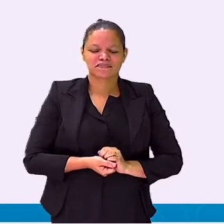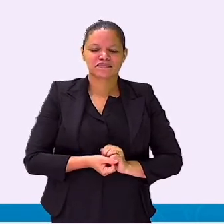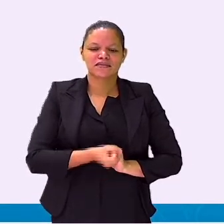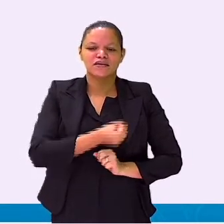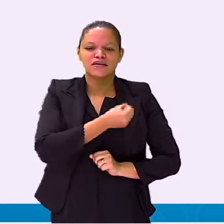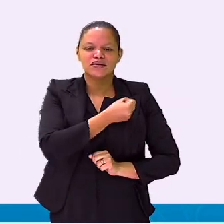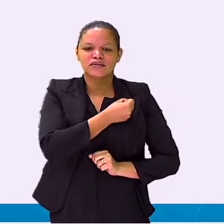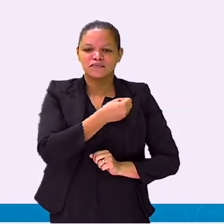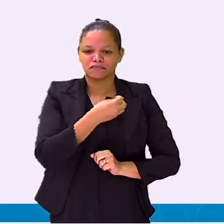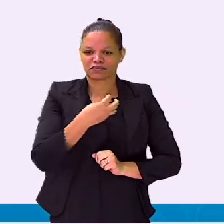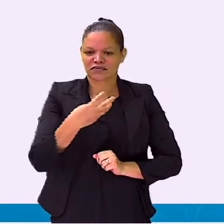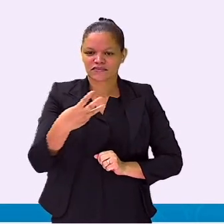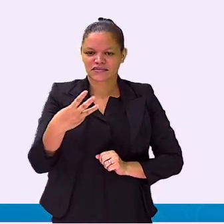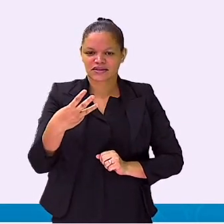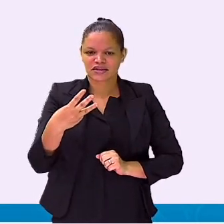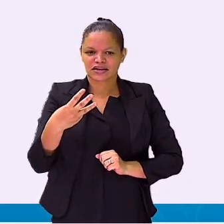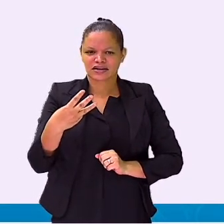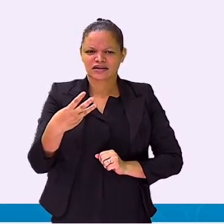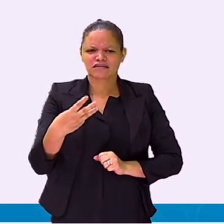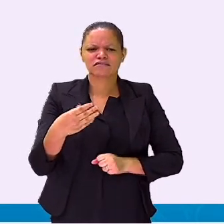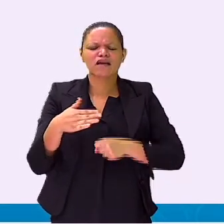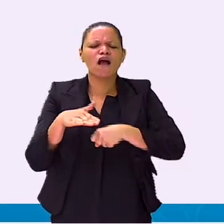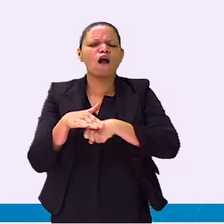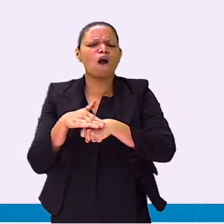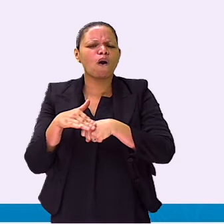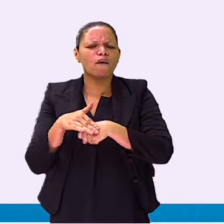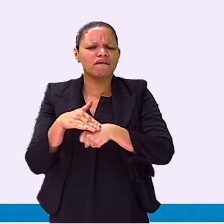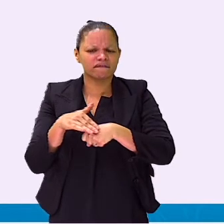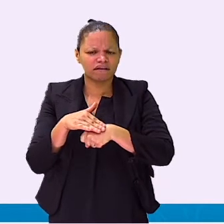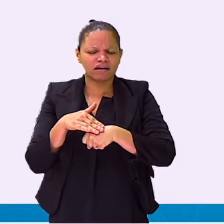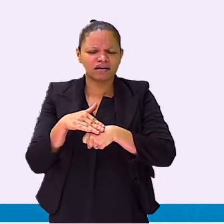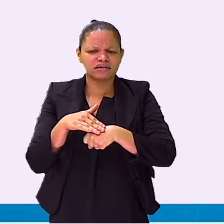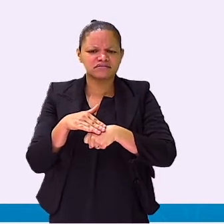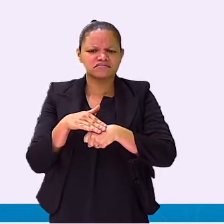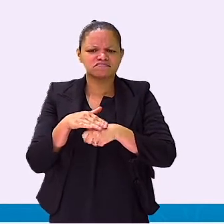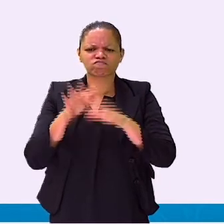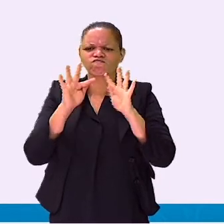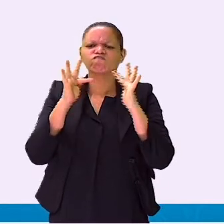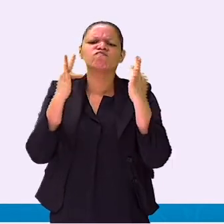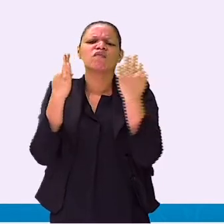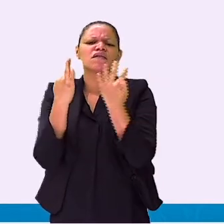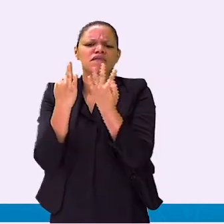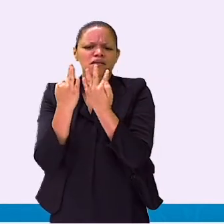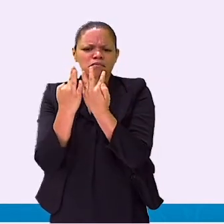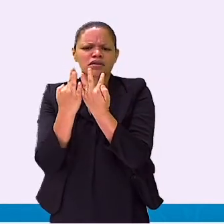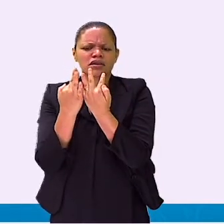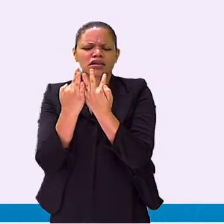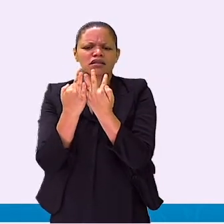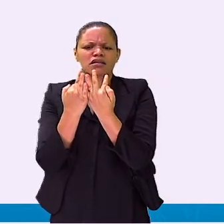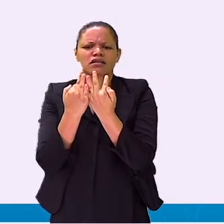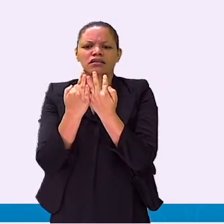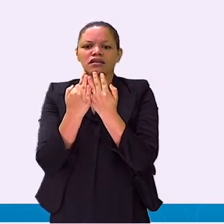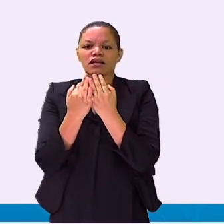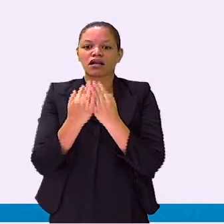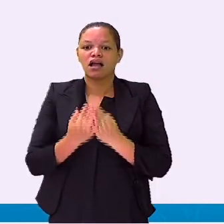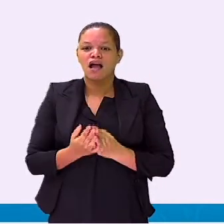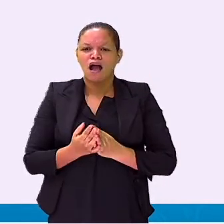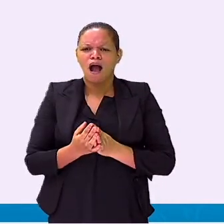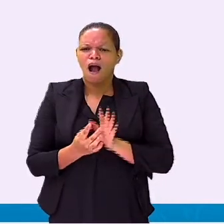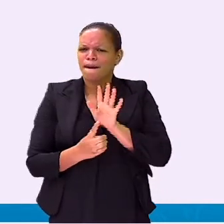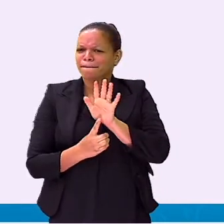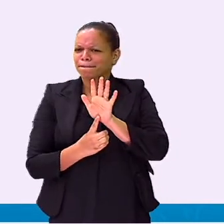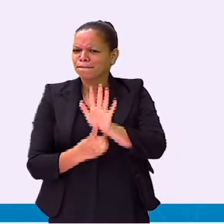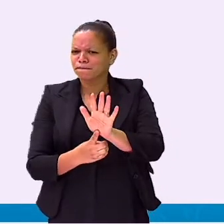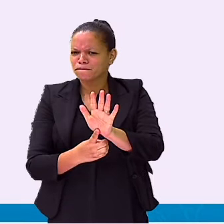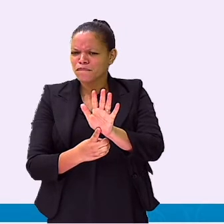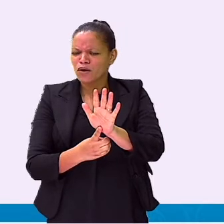Questão 3. Converse em casa e descubra quais outros pratos culinários